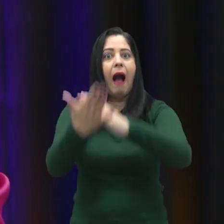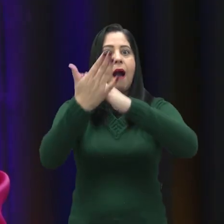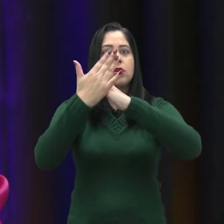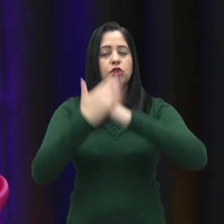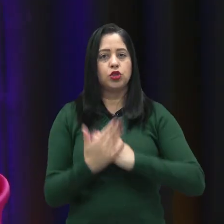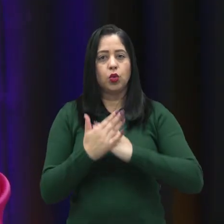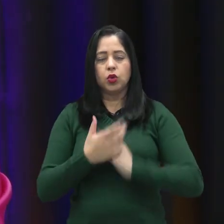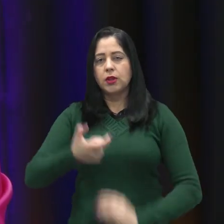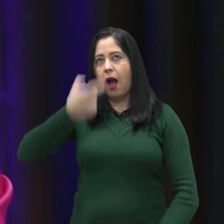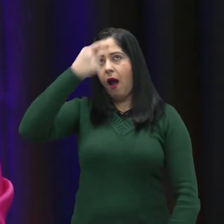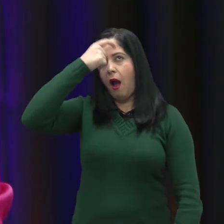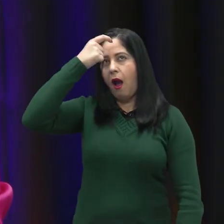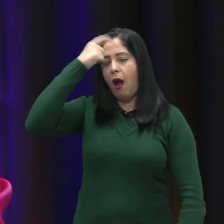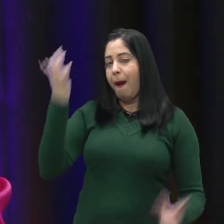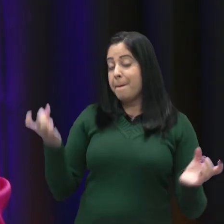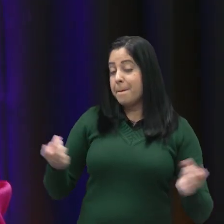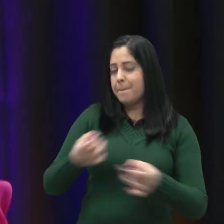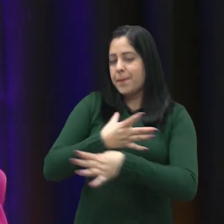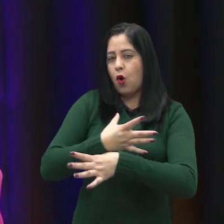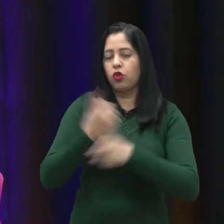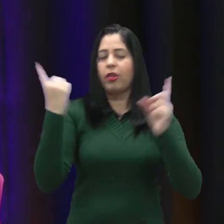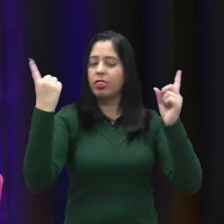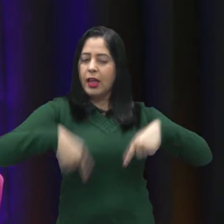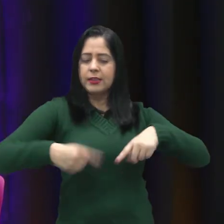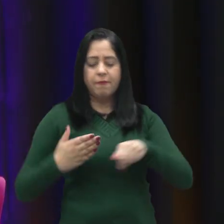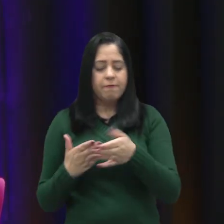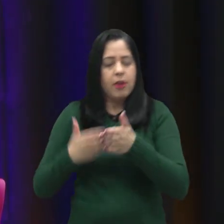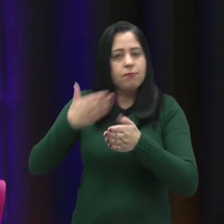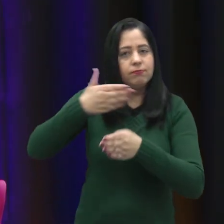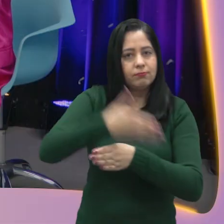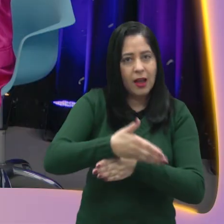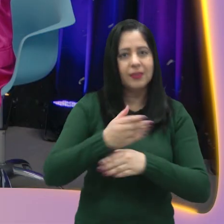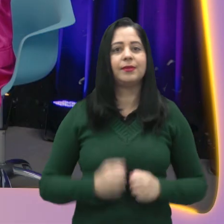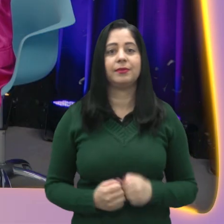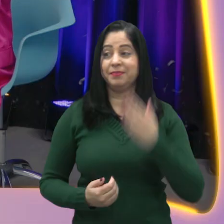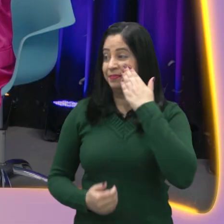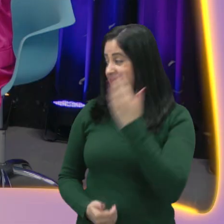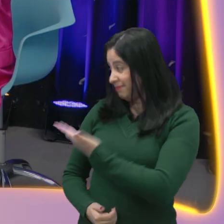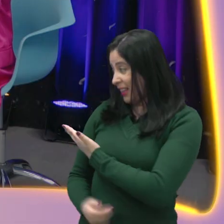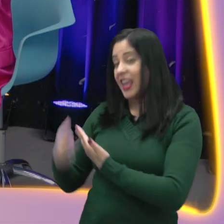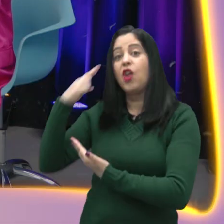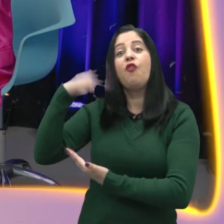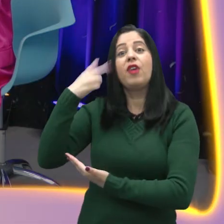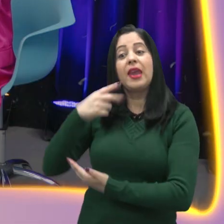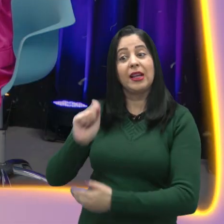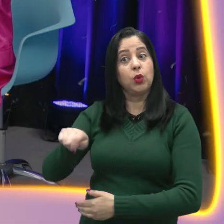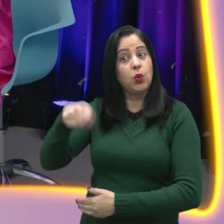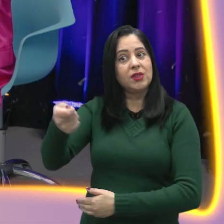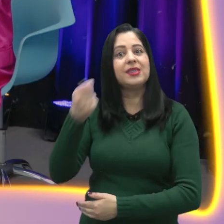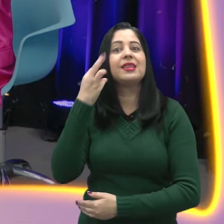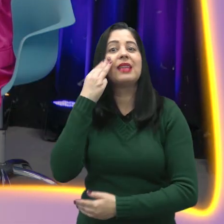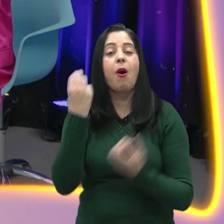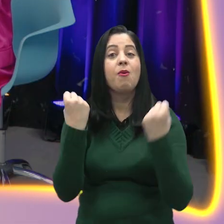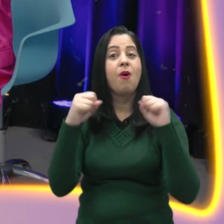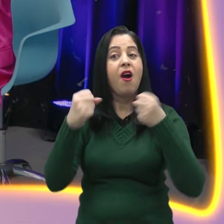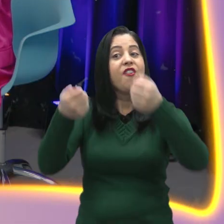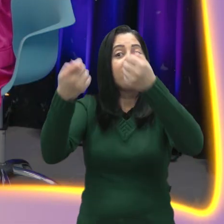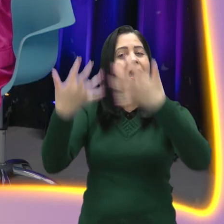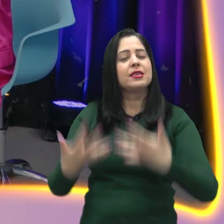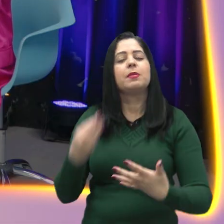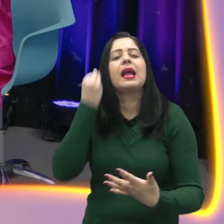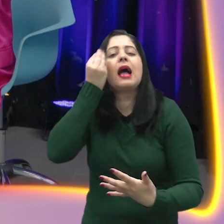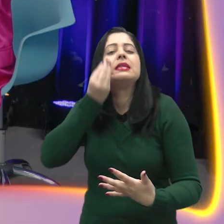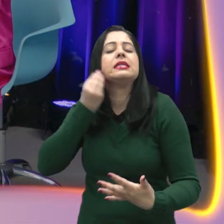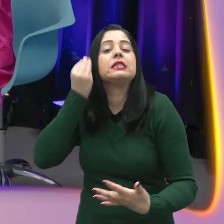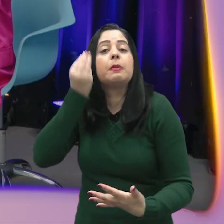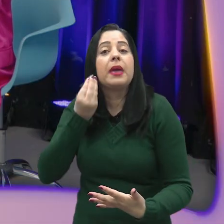resilientes, conscientes e preparadas para os desafios do dia a dia. Recebemos o vereador Marcão da Academia, que vai